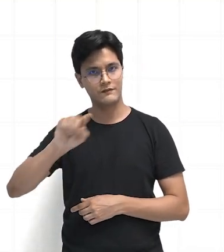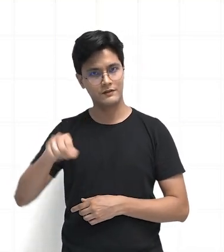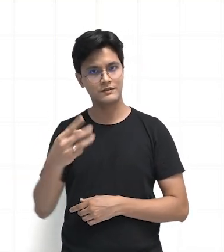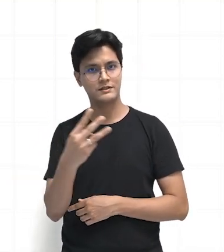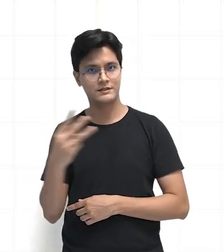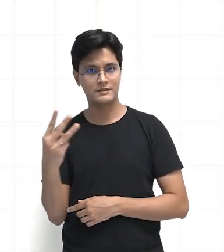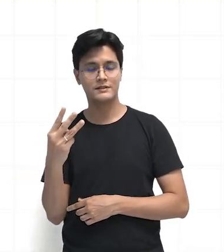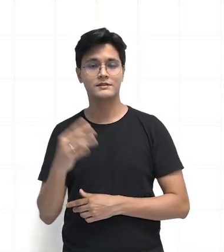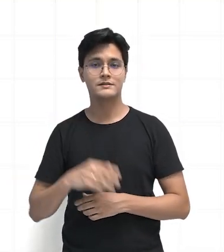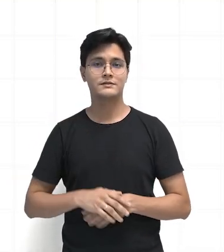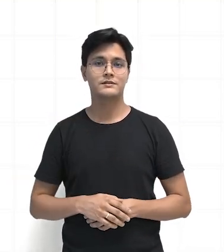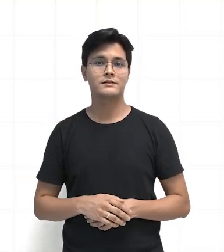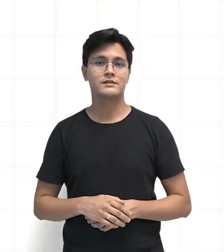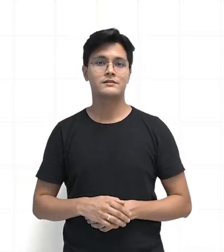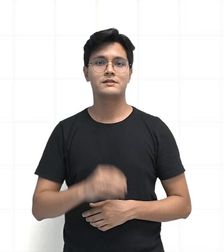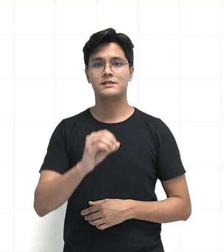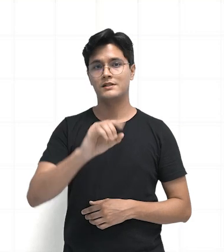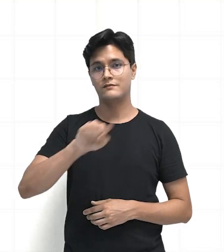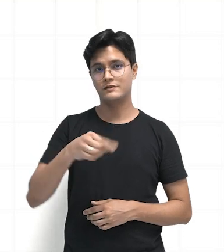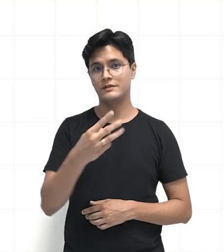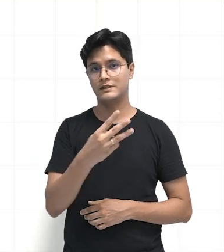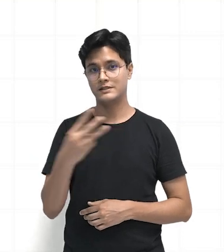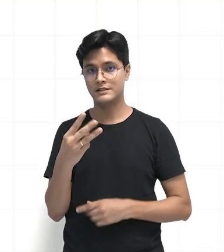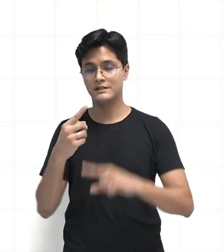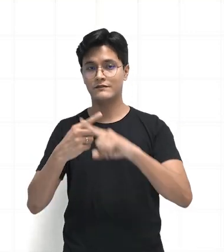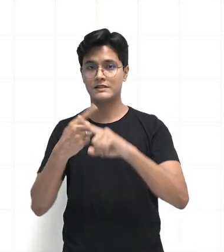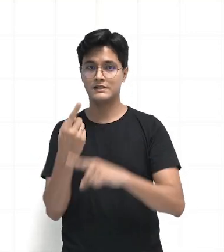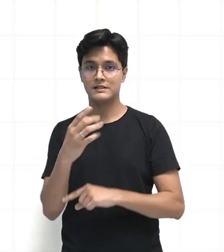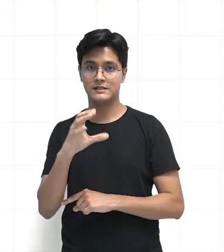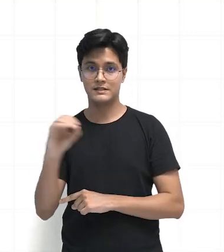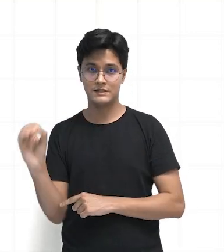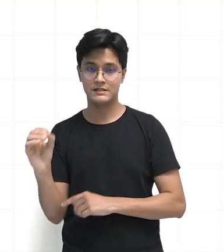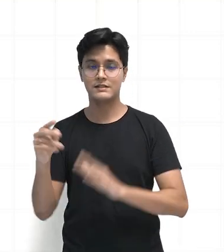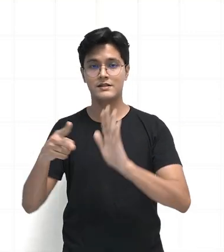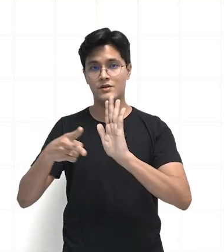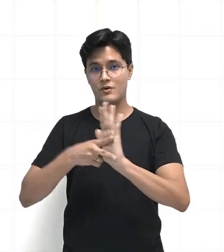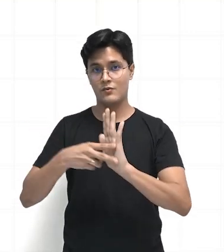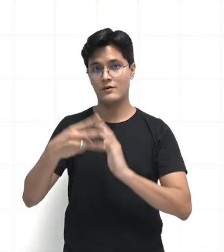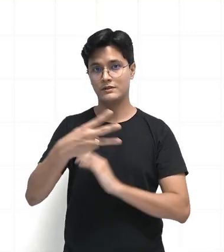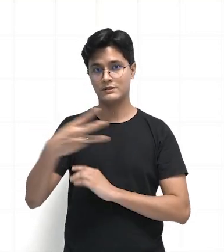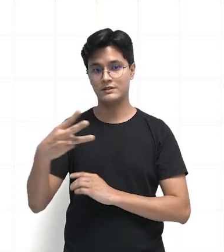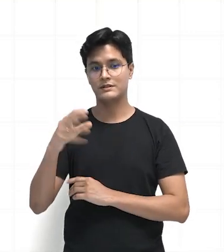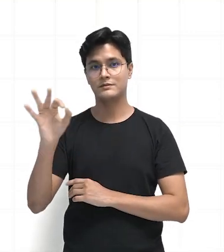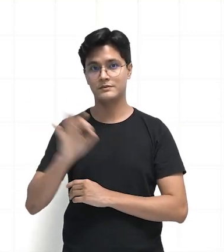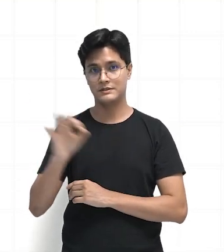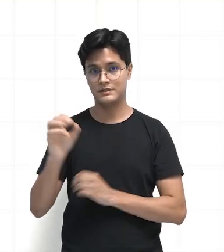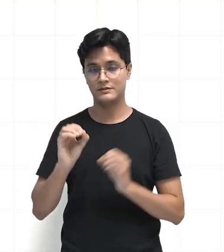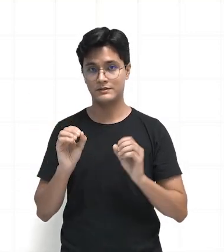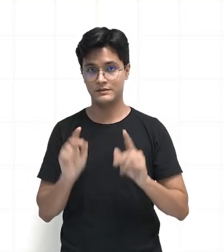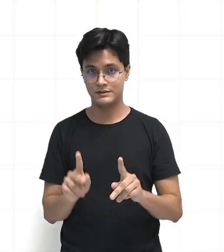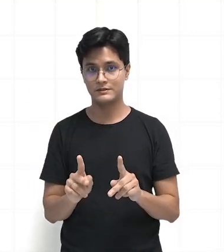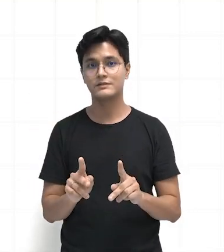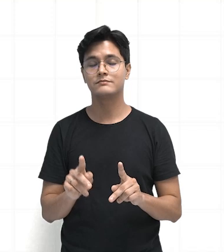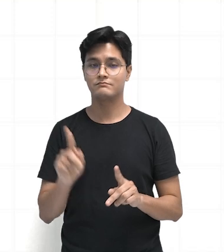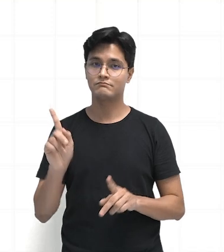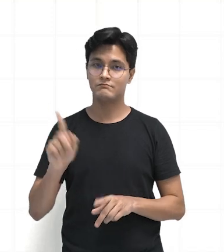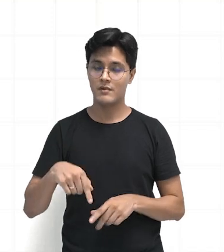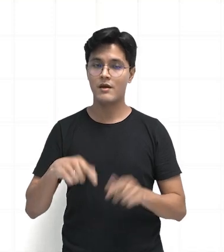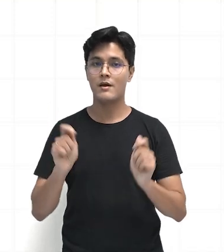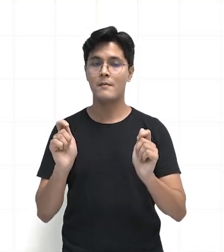Então, vai ser 0,33 vezes 100, que é 33%. Tá certo? Essa é a